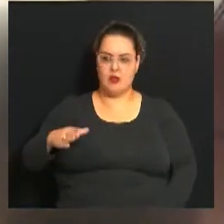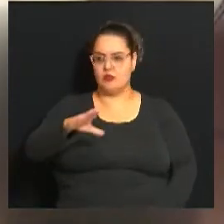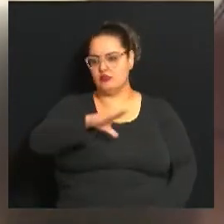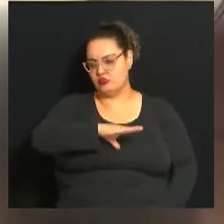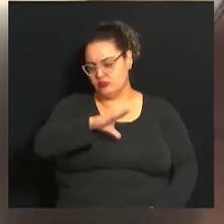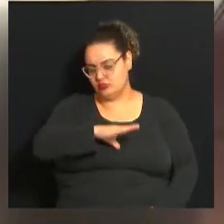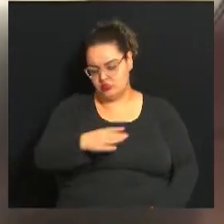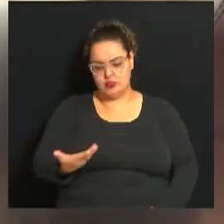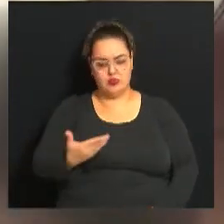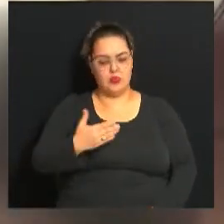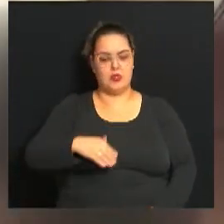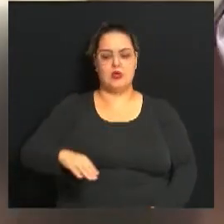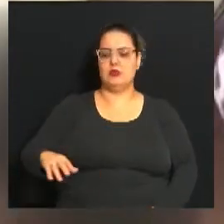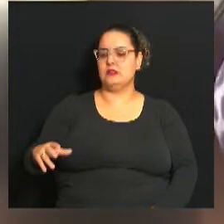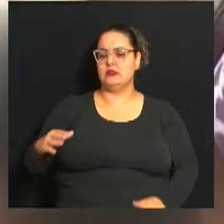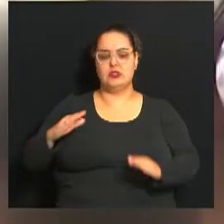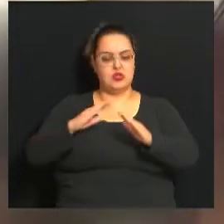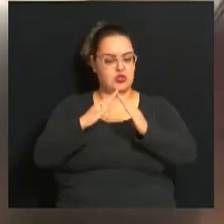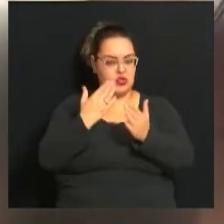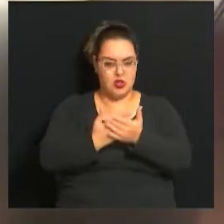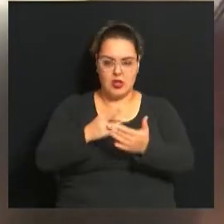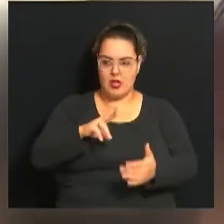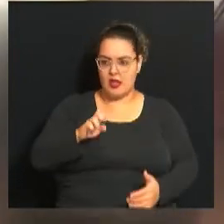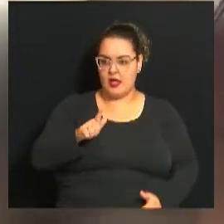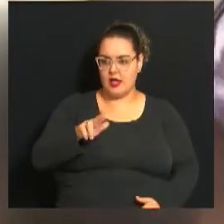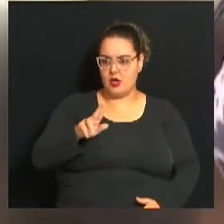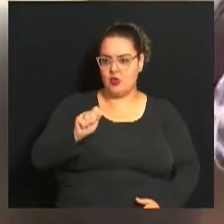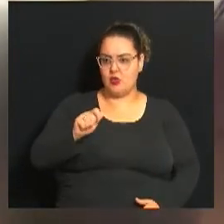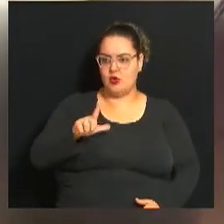escola regular, hoje eles estão numa escola